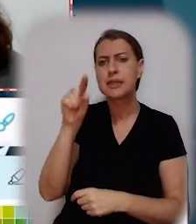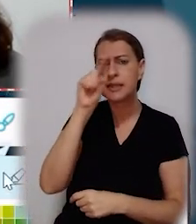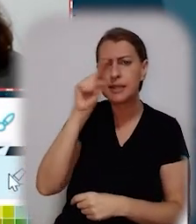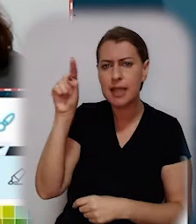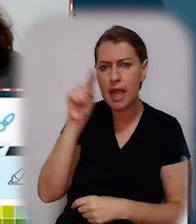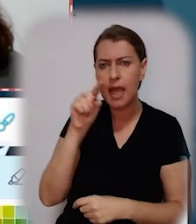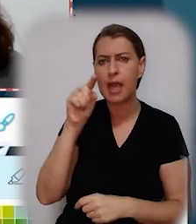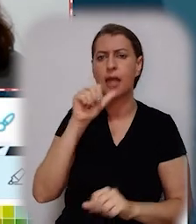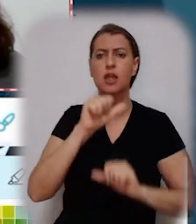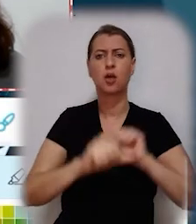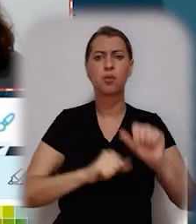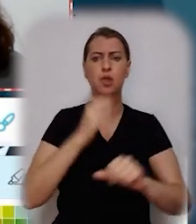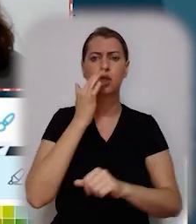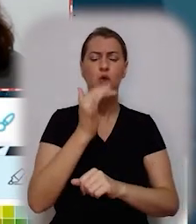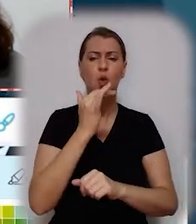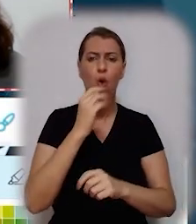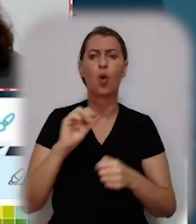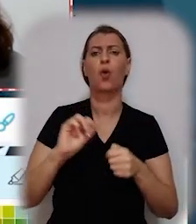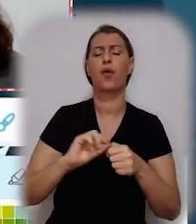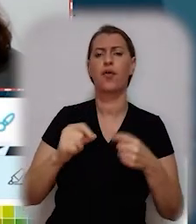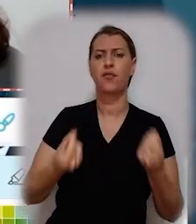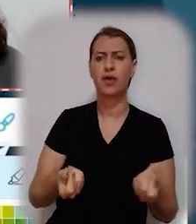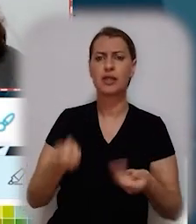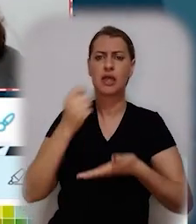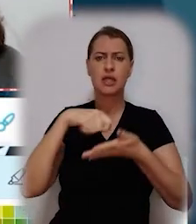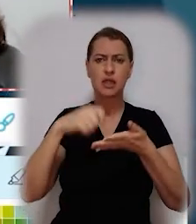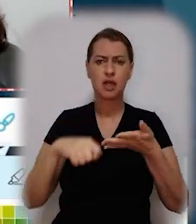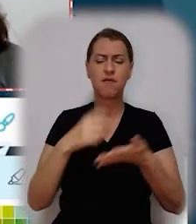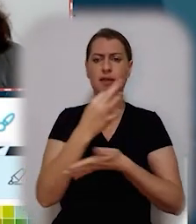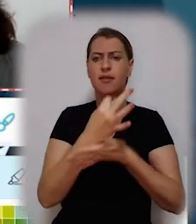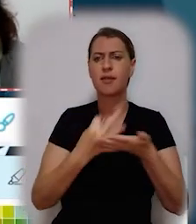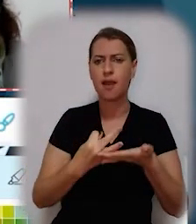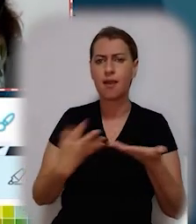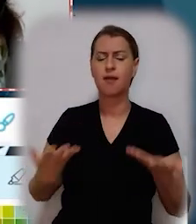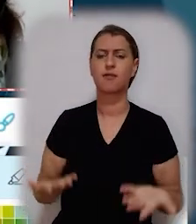setas, mudando cor, dá para fazer, escrever texto.